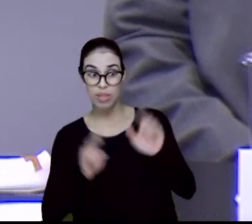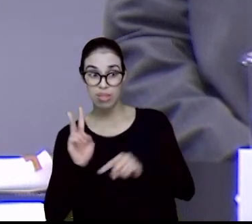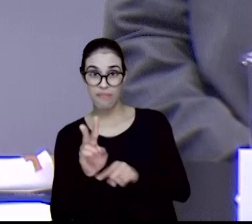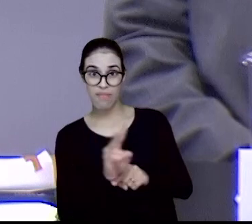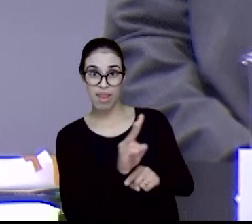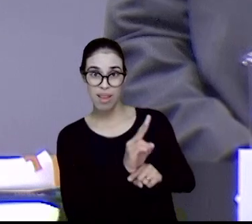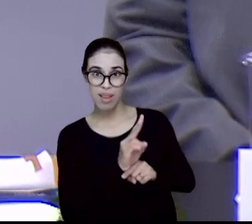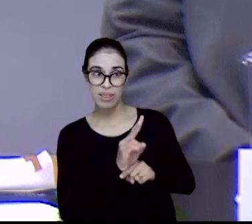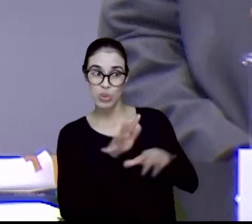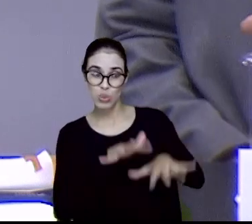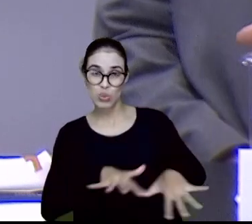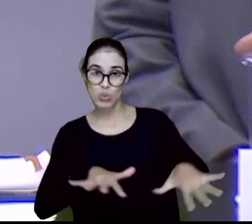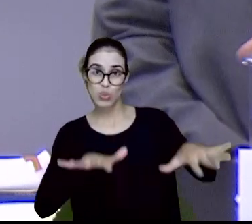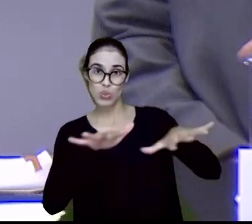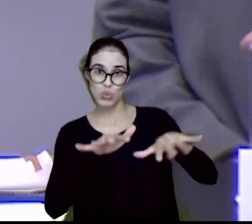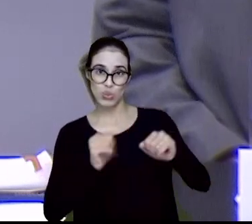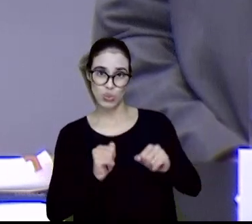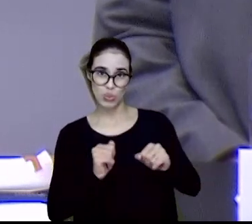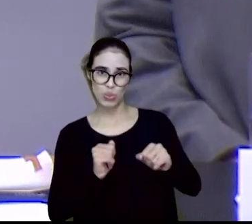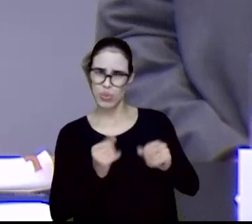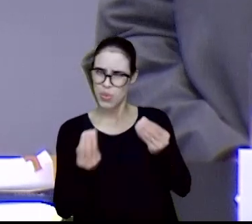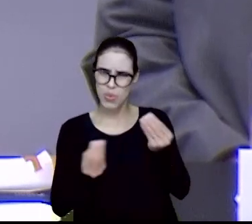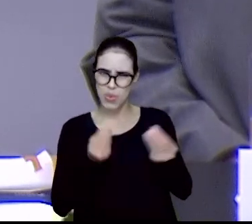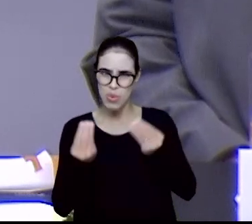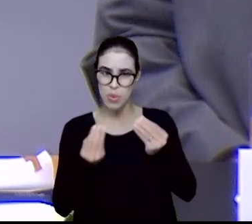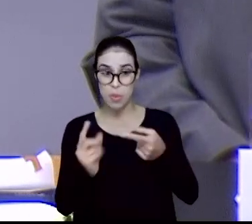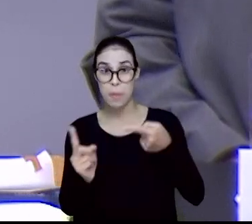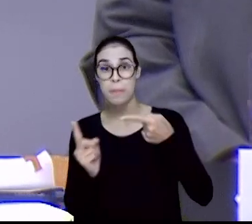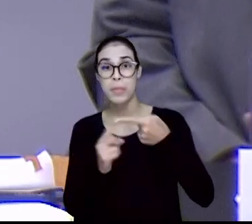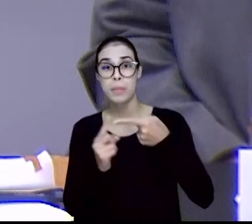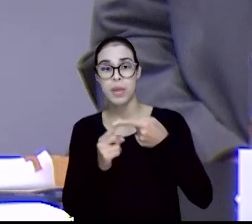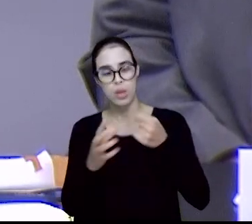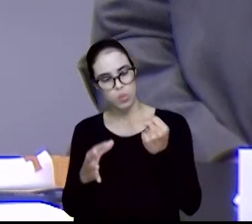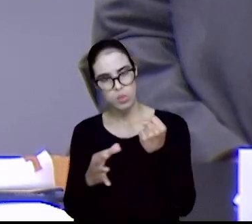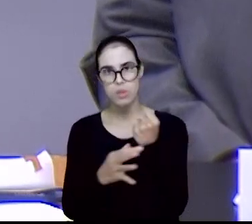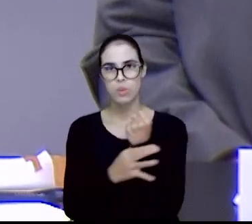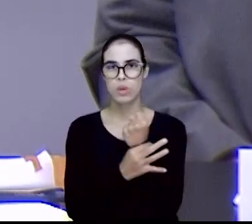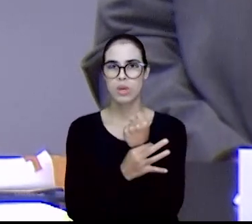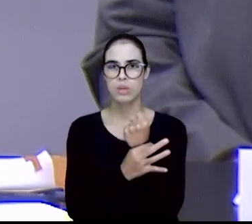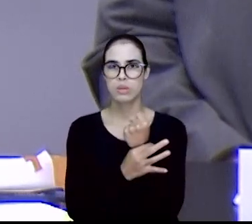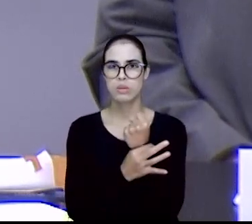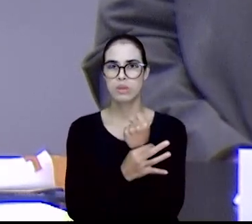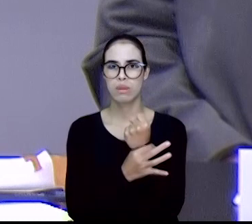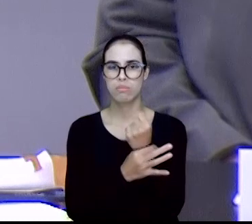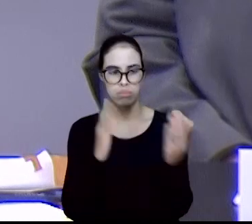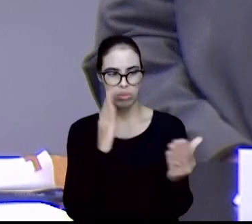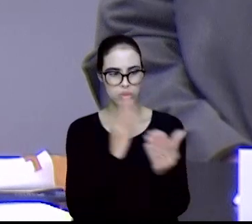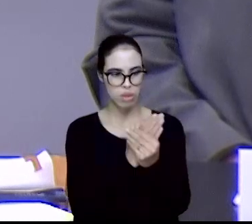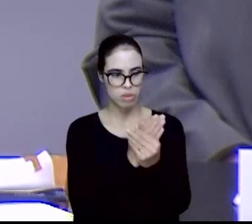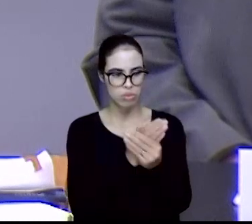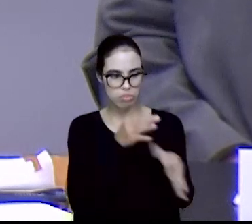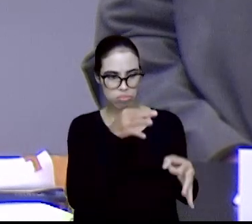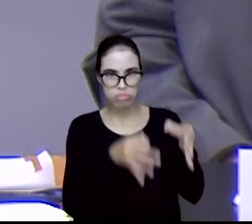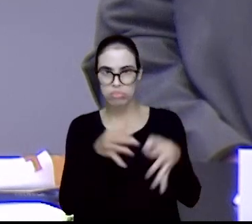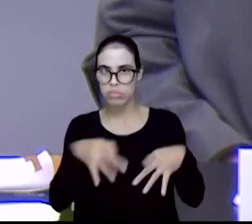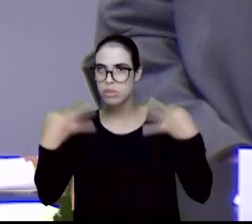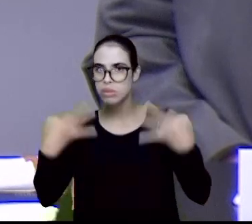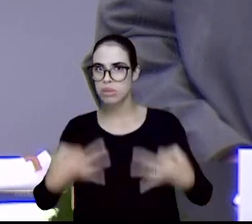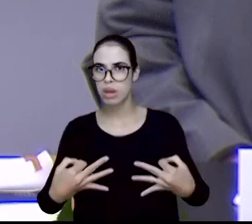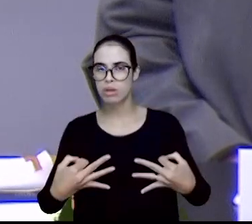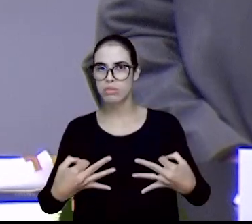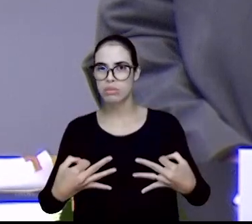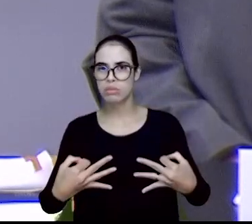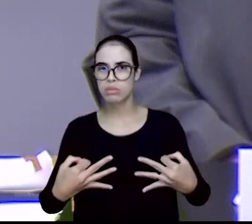primeira delas é a segurança jurídica. Quando você opera com precedentes, você cria um ambiente de